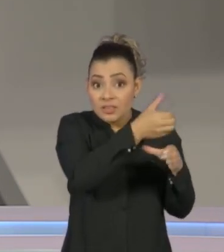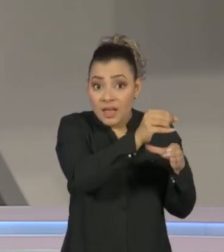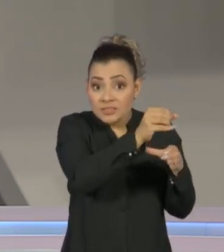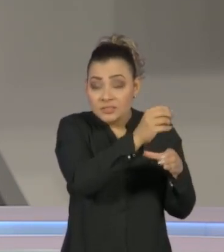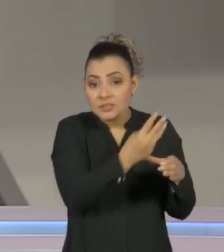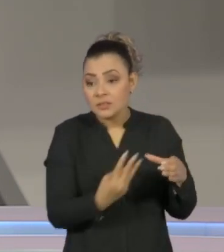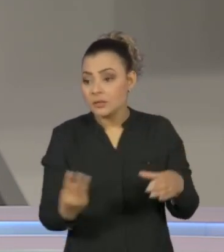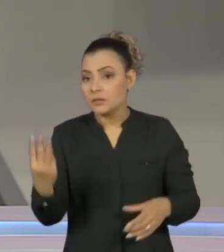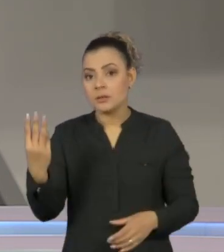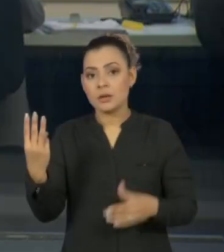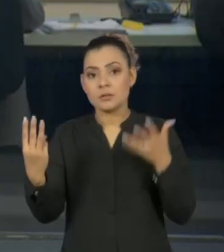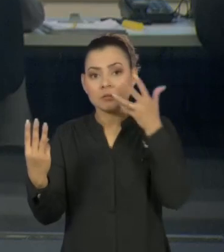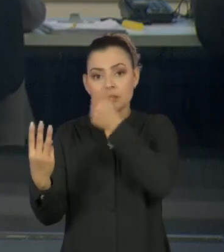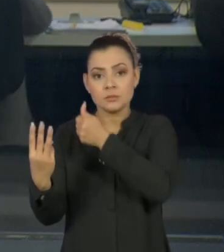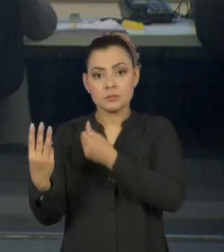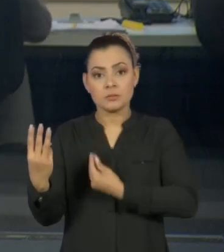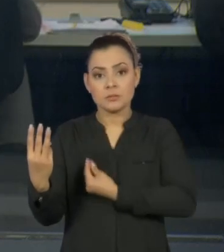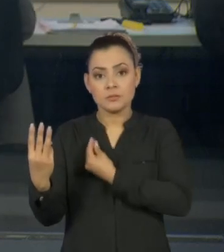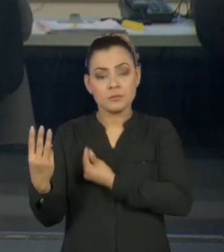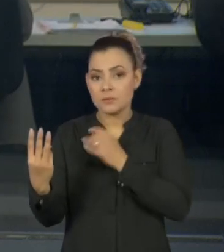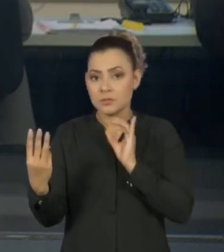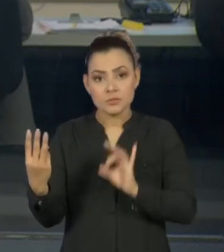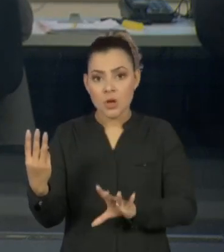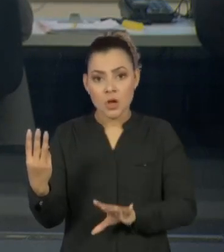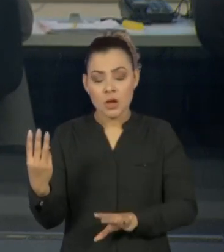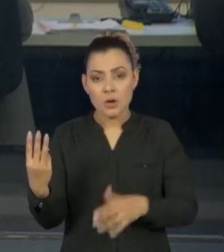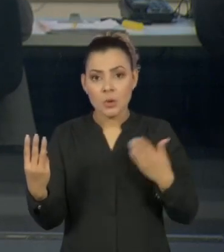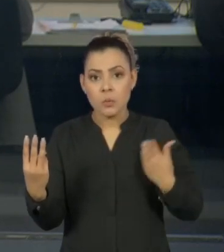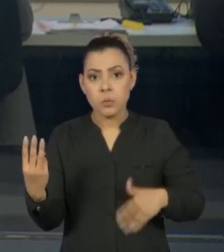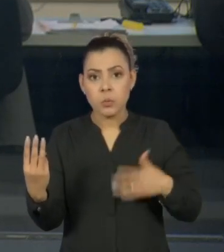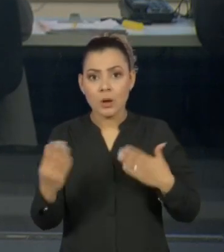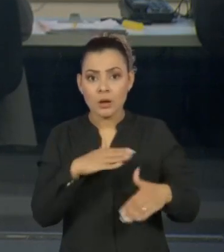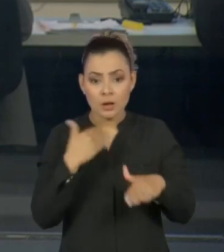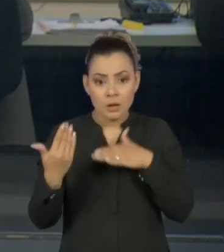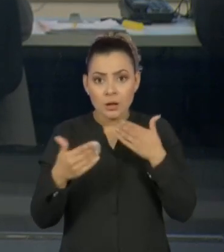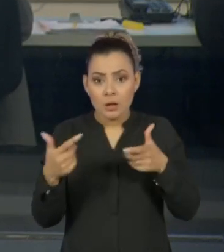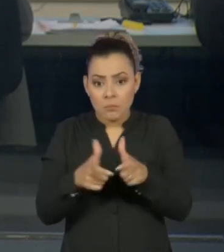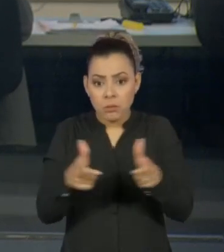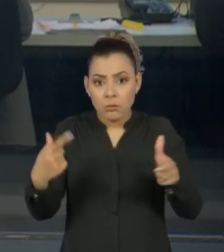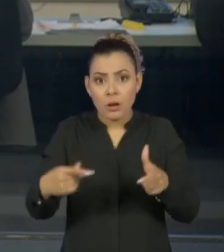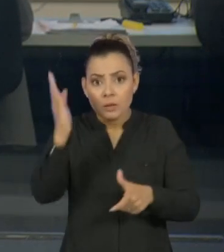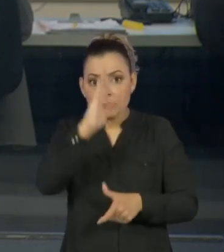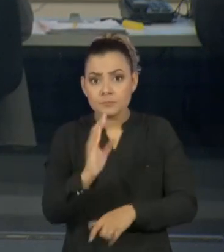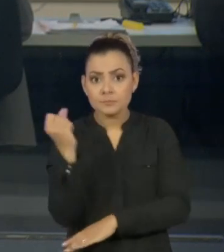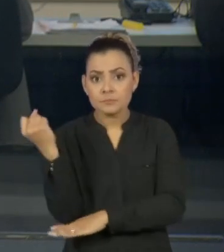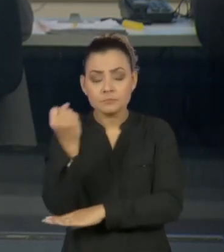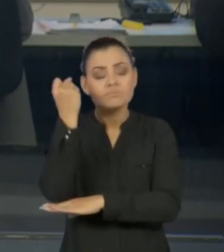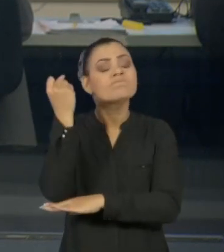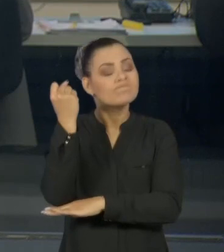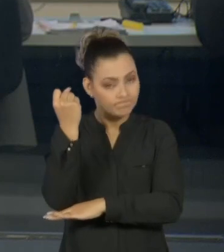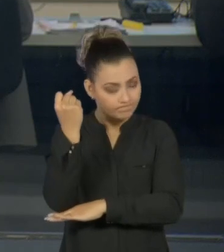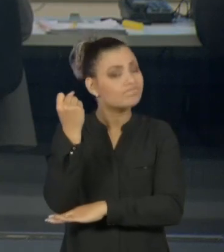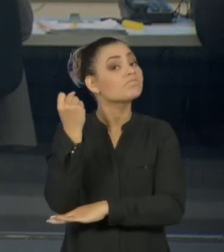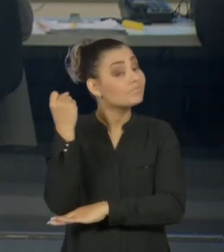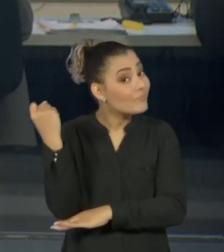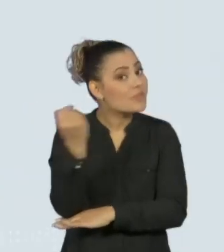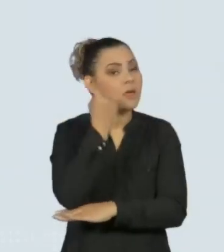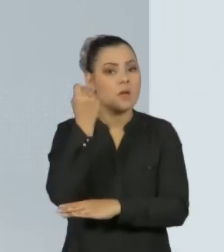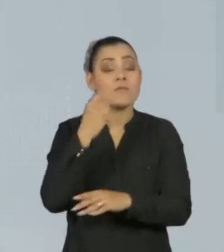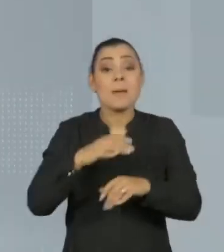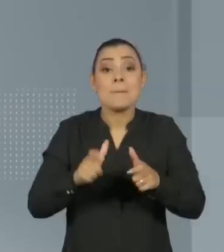apenas 3 sobrevivem. A mortalidade registrada no Brasil entre os pacientes graves é uma das mais altas do